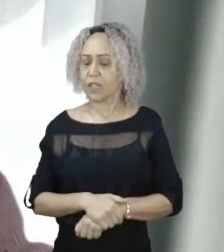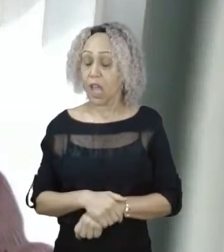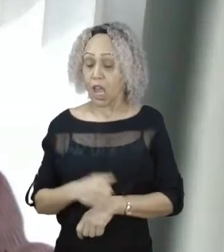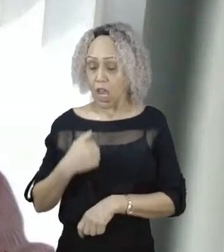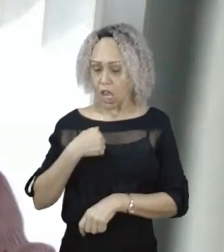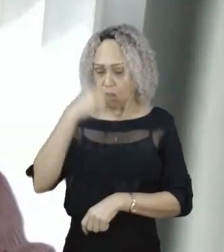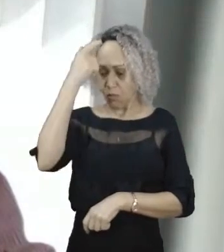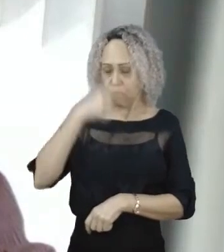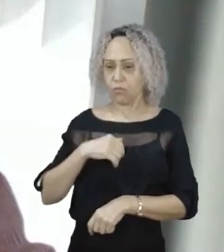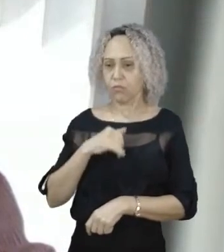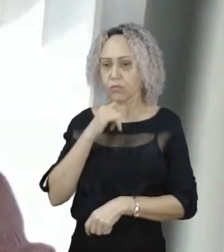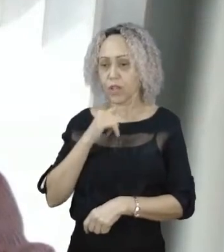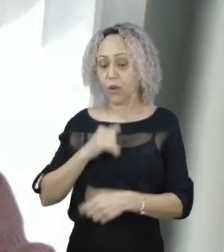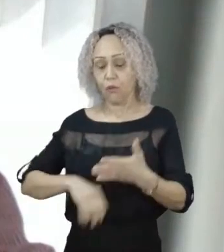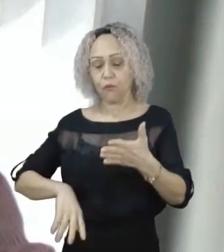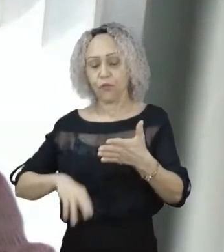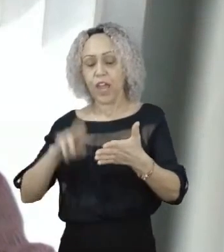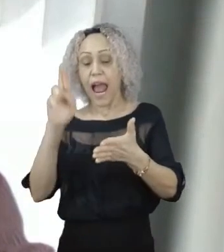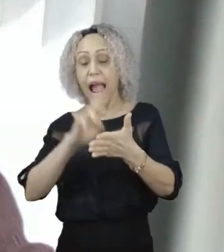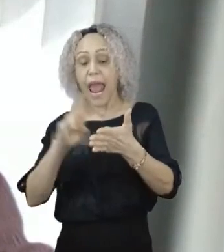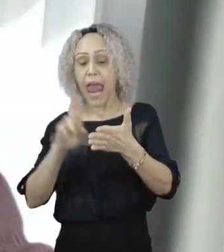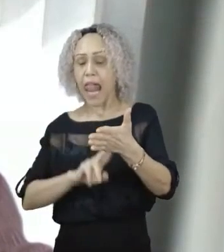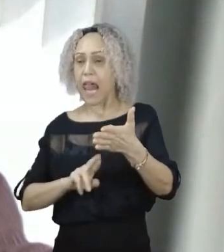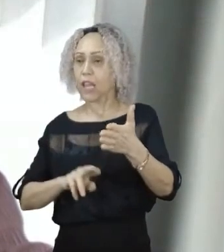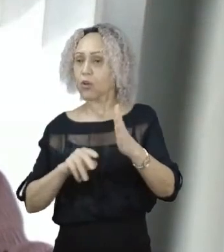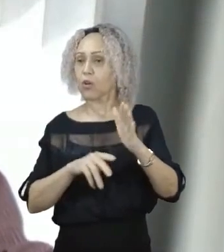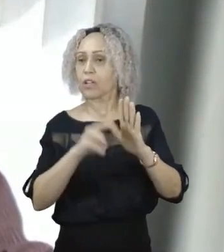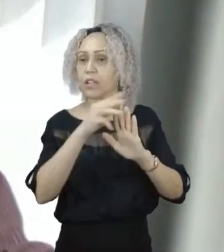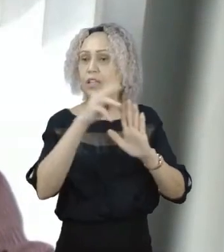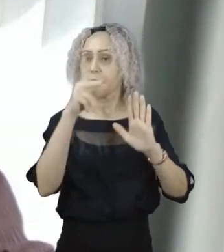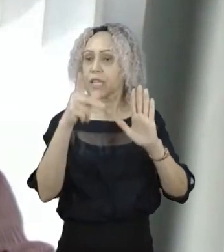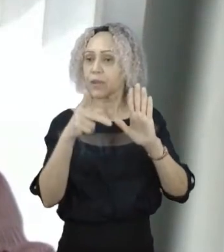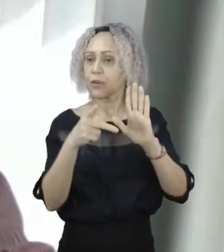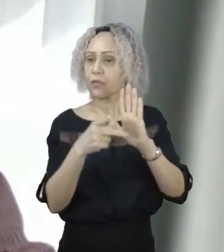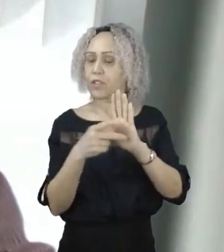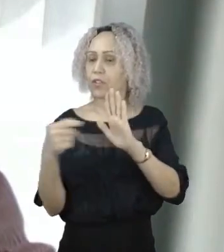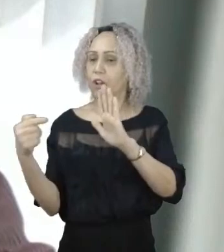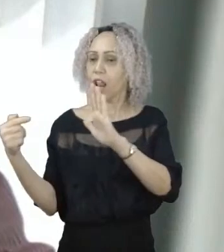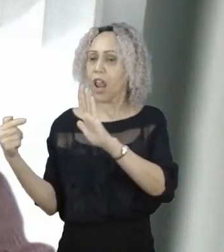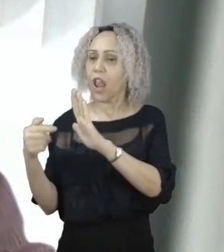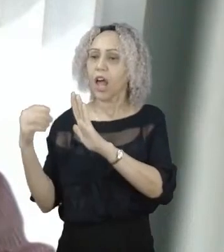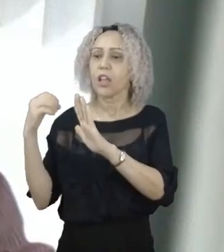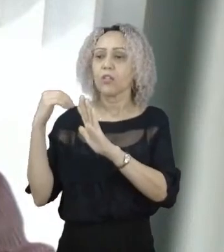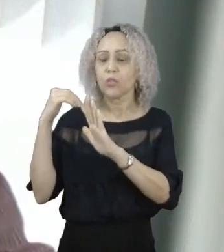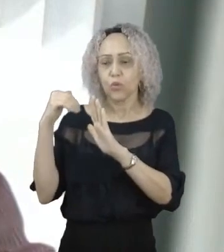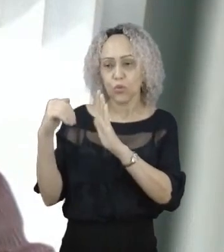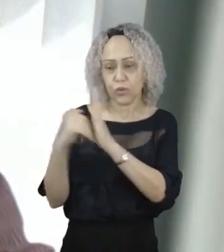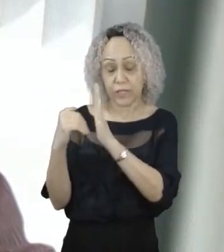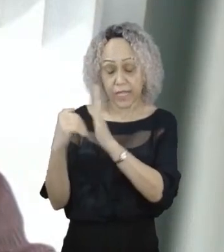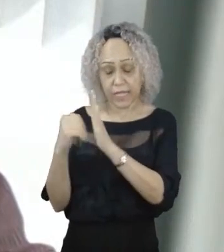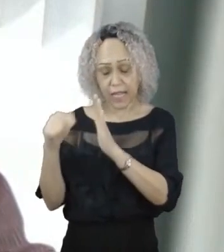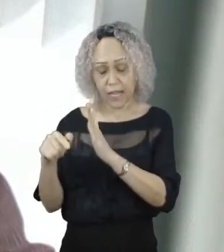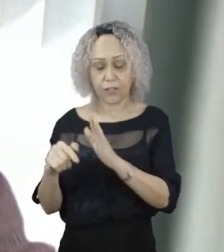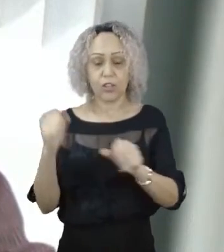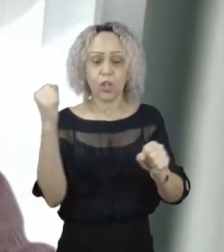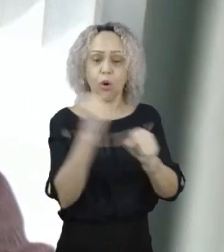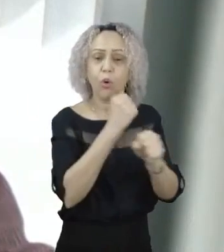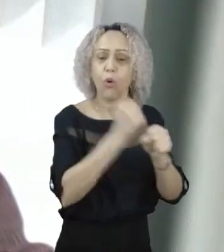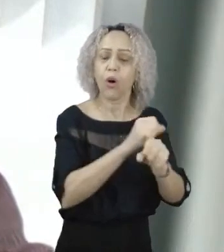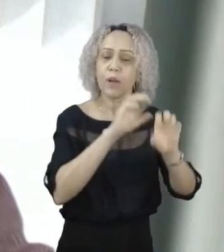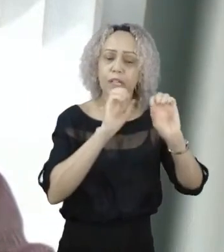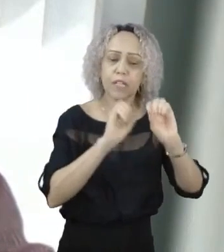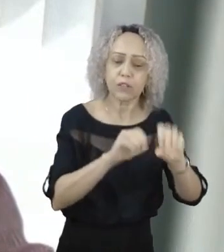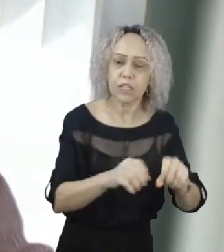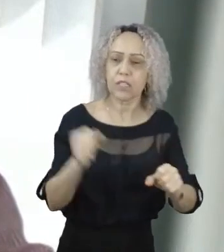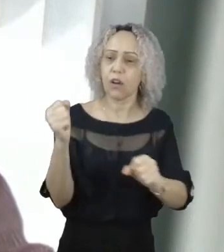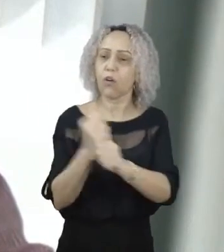provisória no Congresso Nacional, no Senado, melhor dizendo. Então, são obras da educação, são obras da saúde, tinha uma